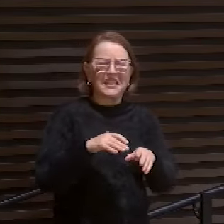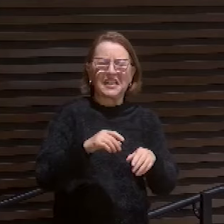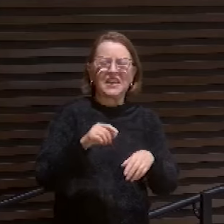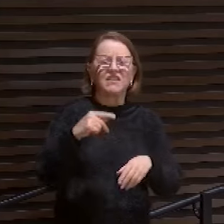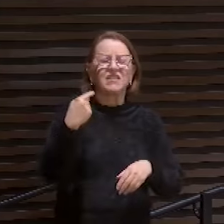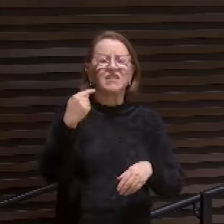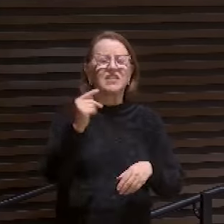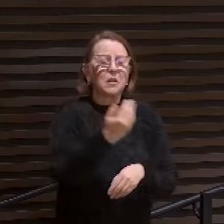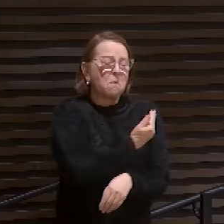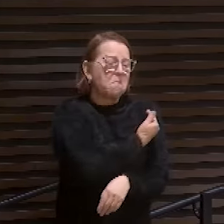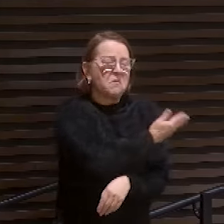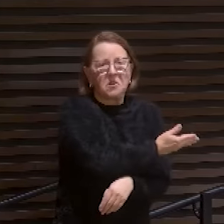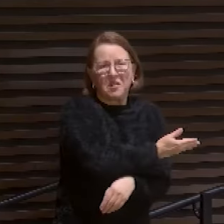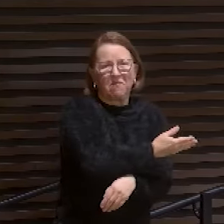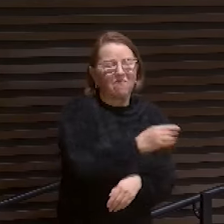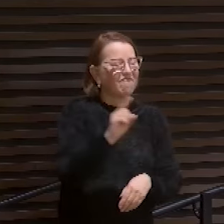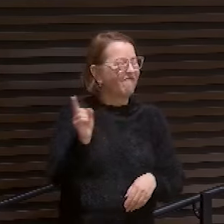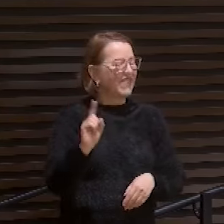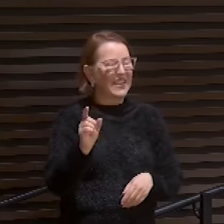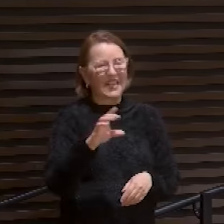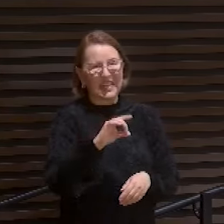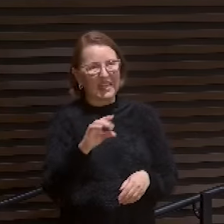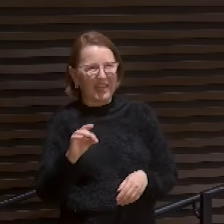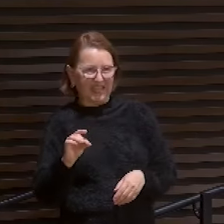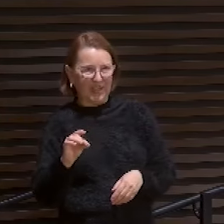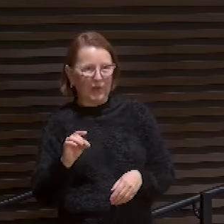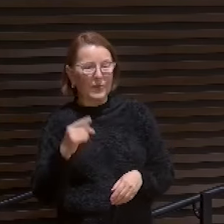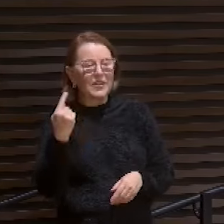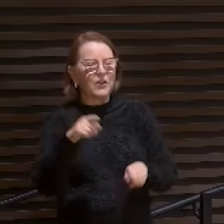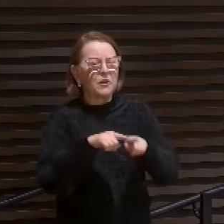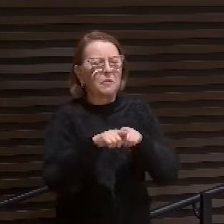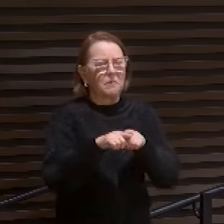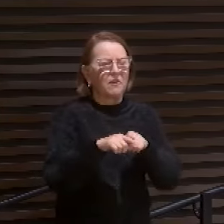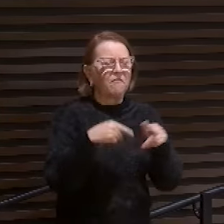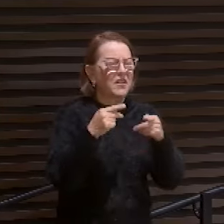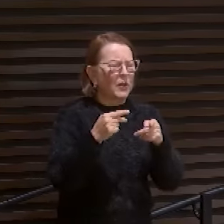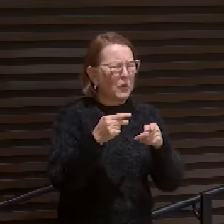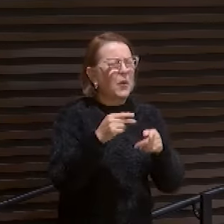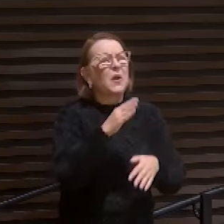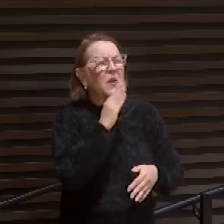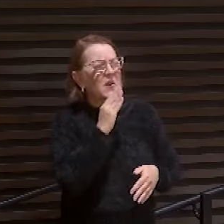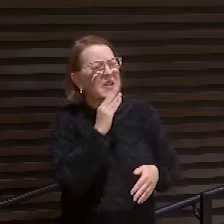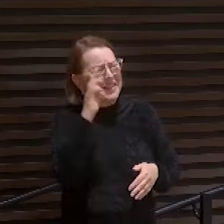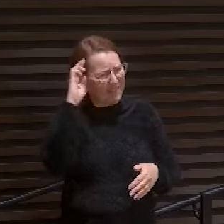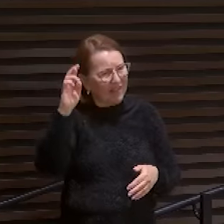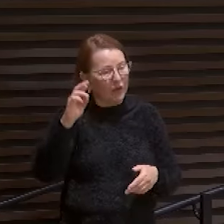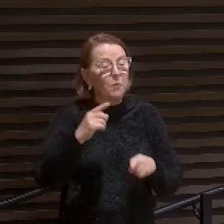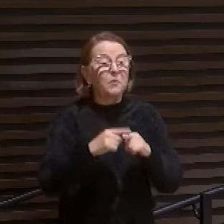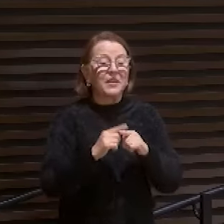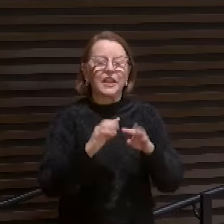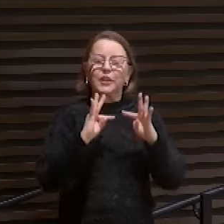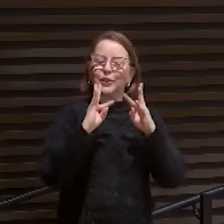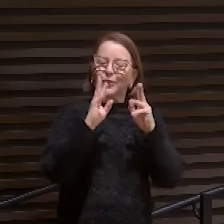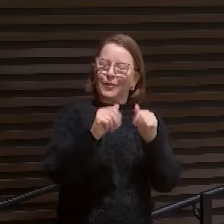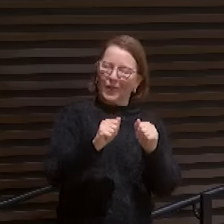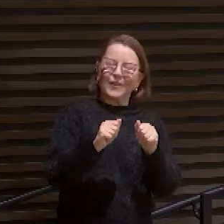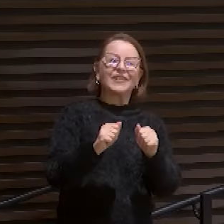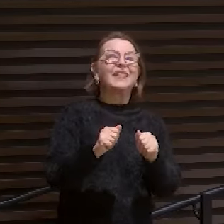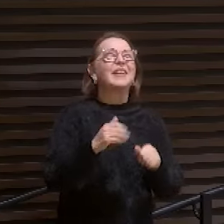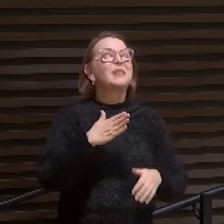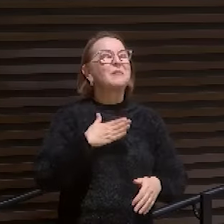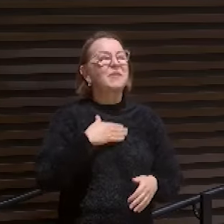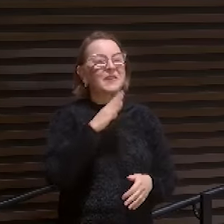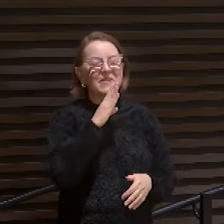cada um ao seu irmão, dizendo: conhece ao Senhor, porque todos me conhecerão,